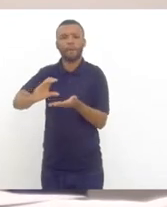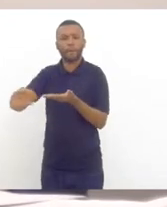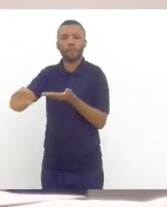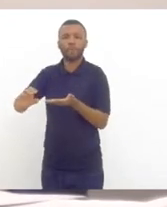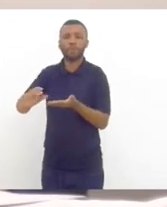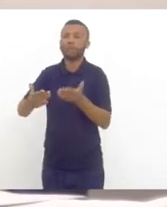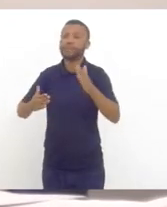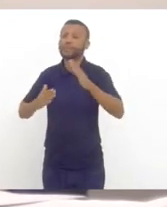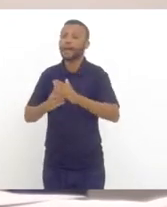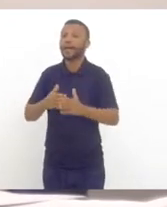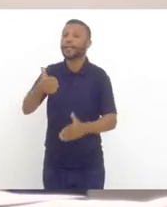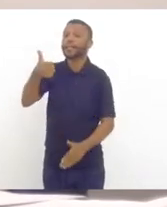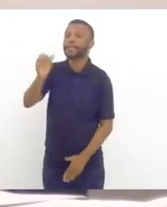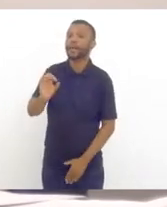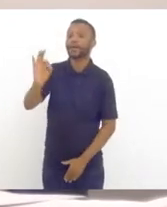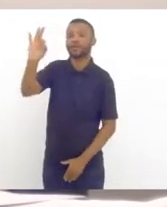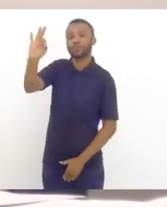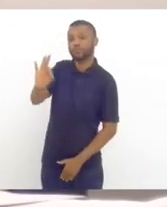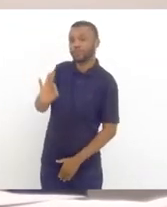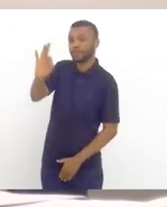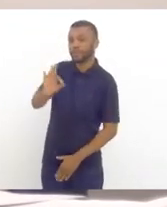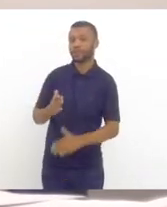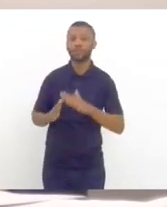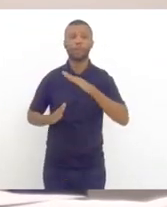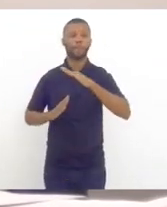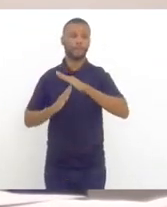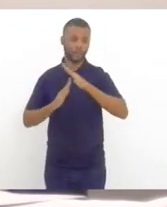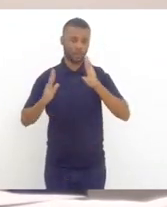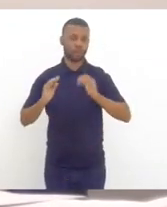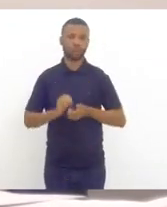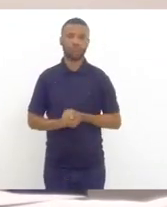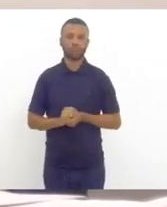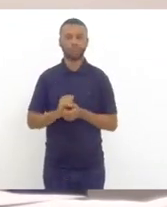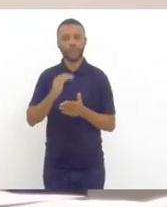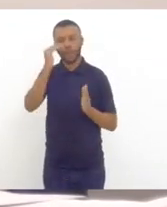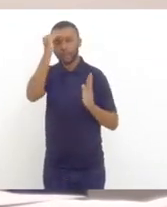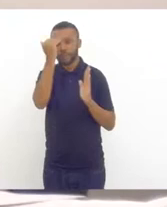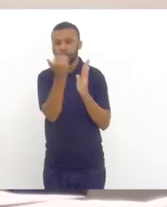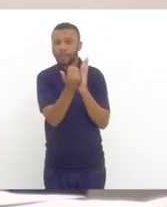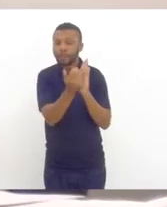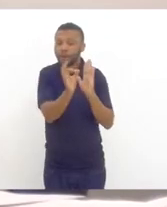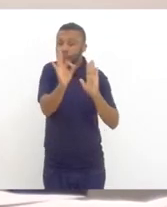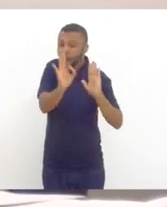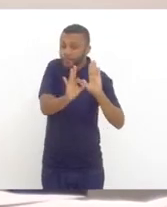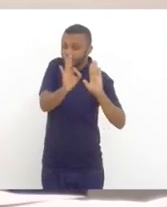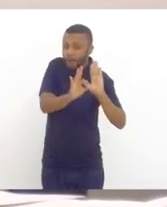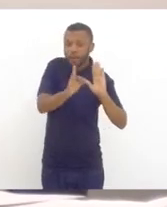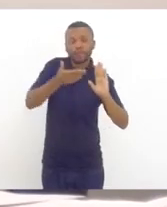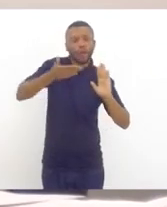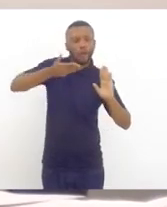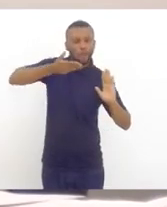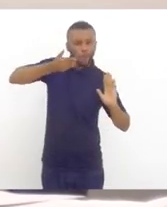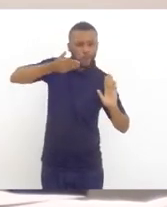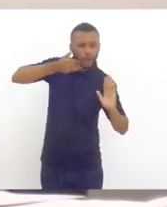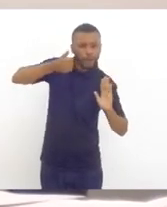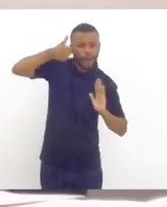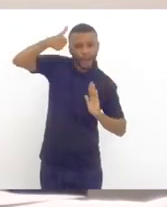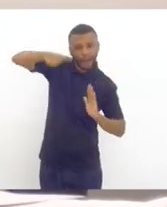10 pontos percentuais, com base em indicadores de melhoria nos resultados